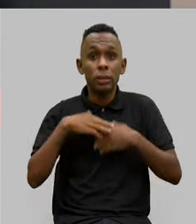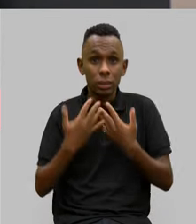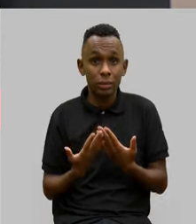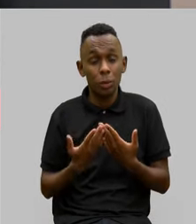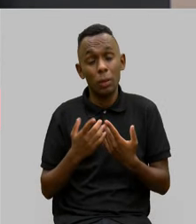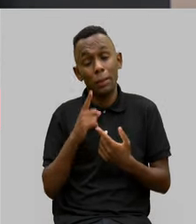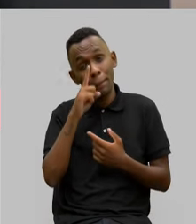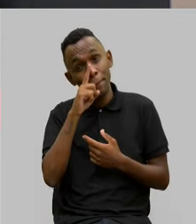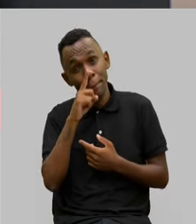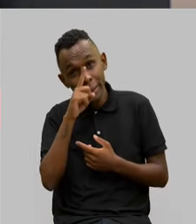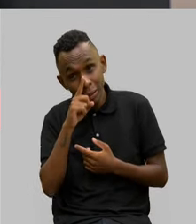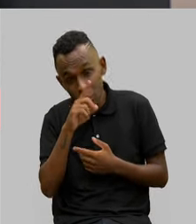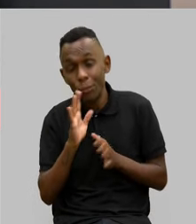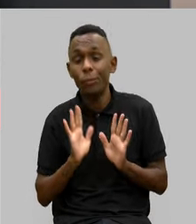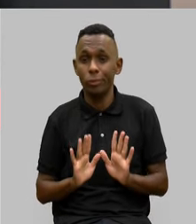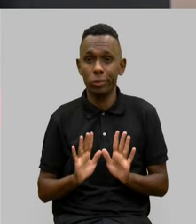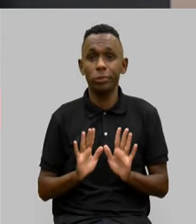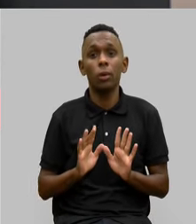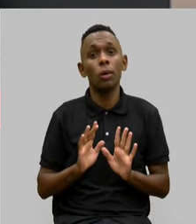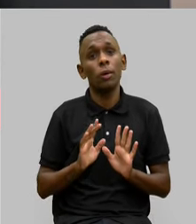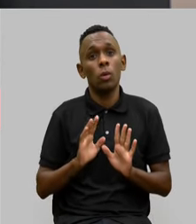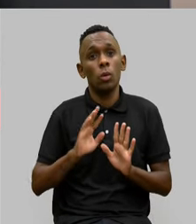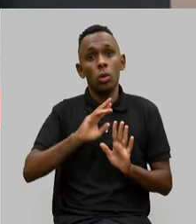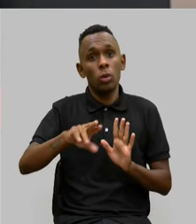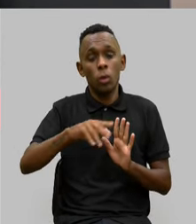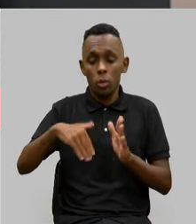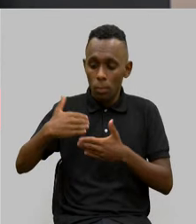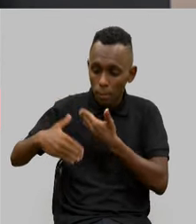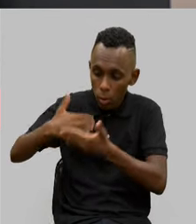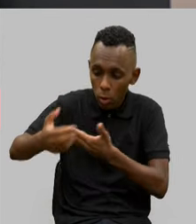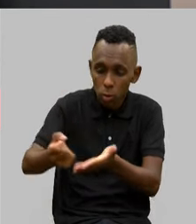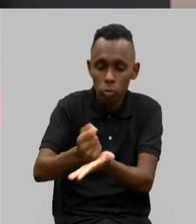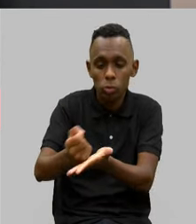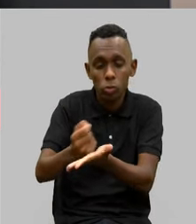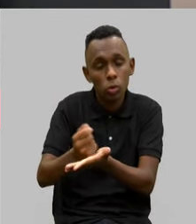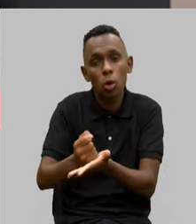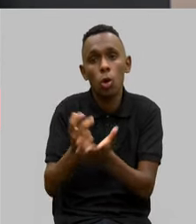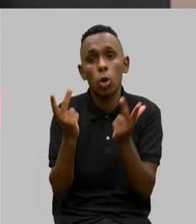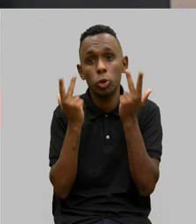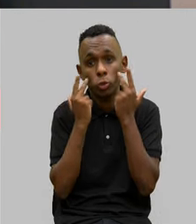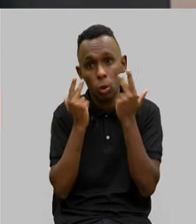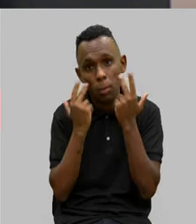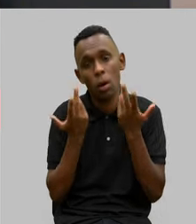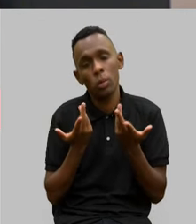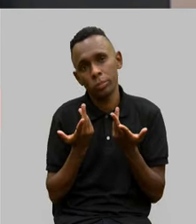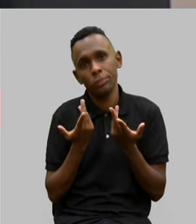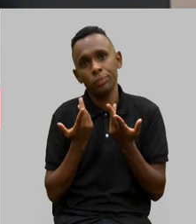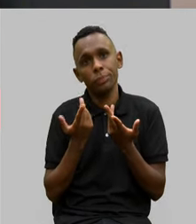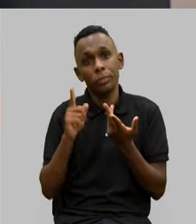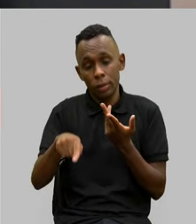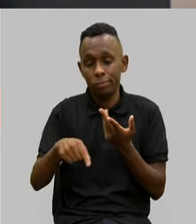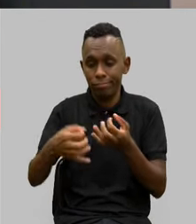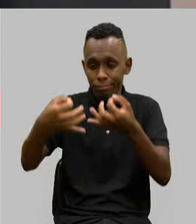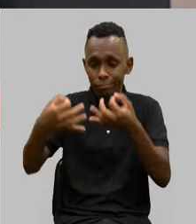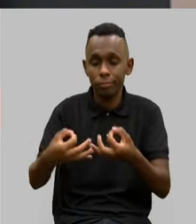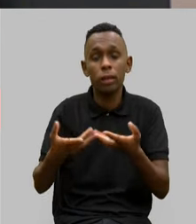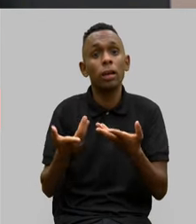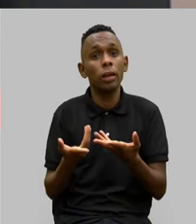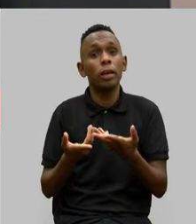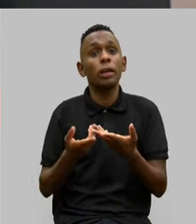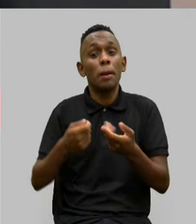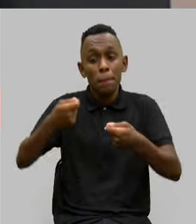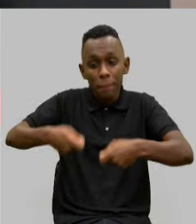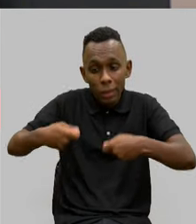arriscado isso foge muito do processo de desenvolvimento de fármacos tradiciona né o desenvolvimento de fármaco tradicional ele